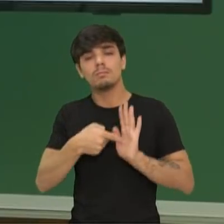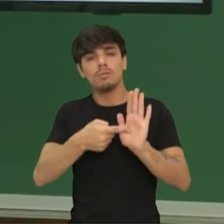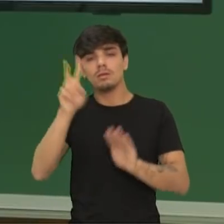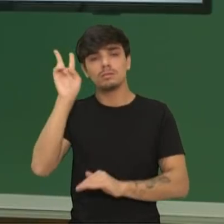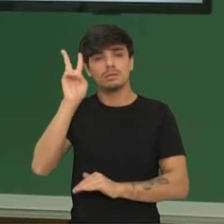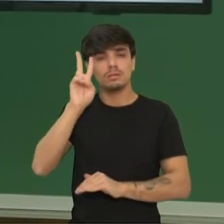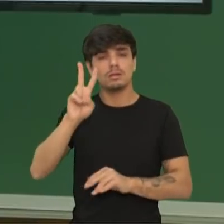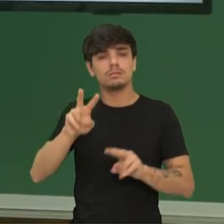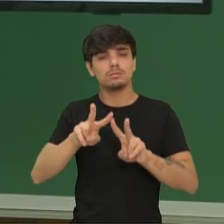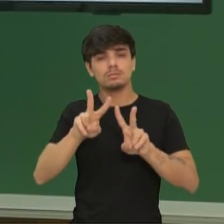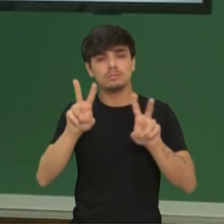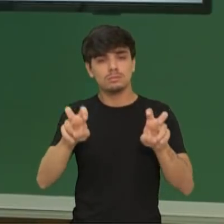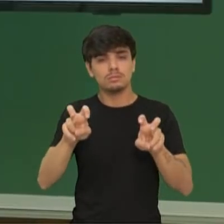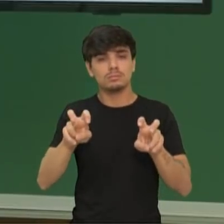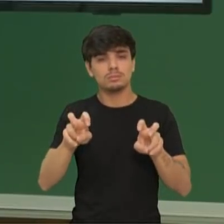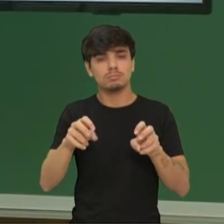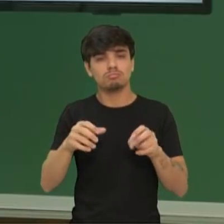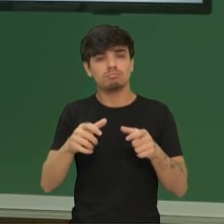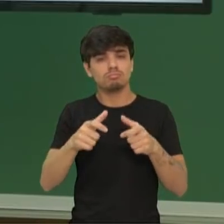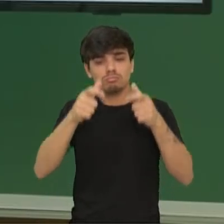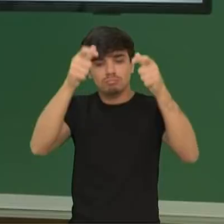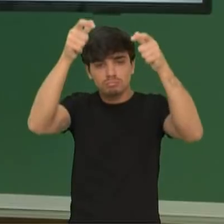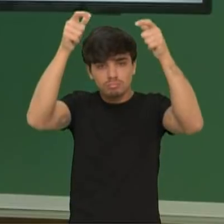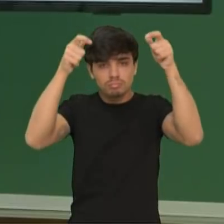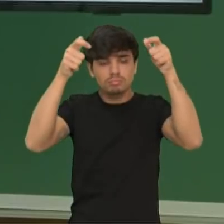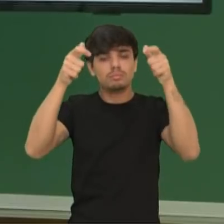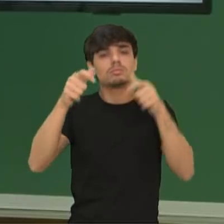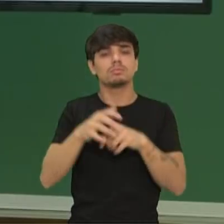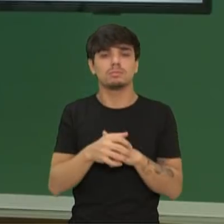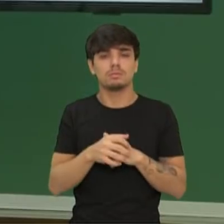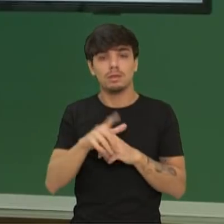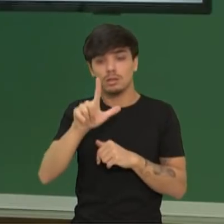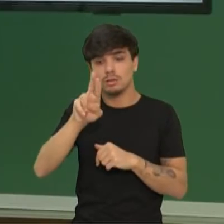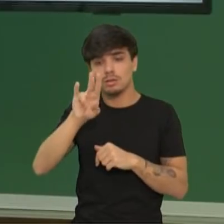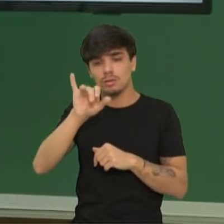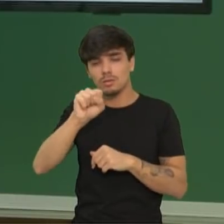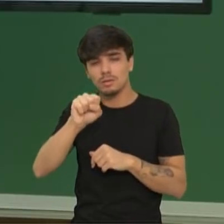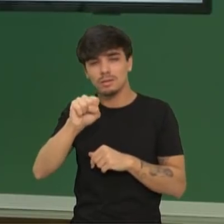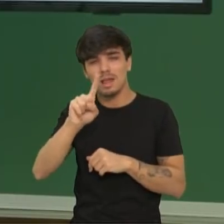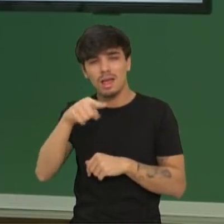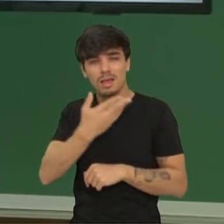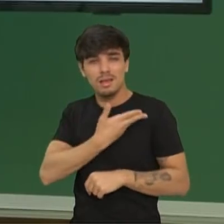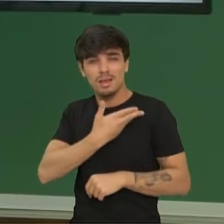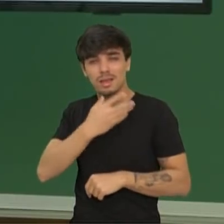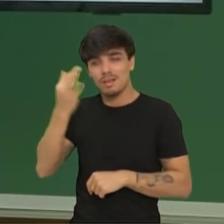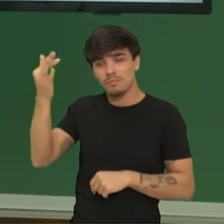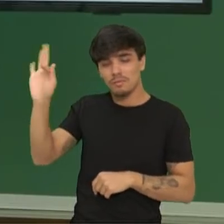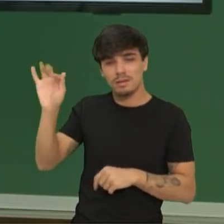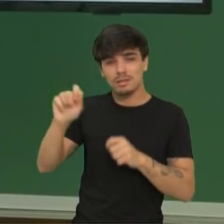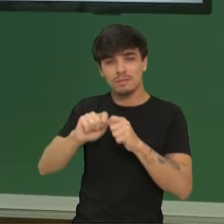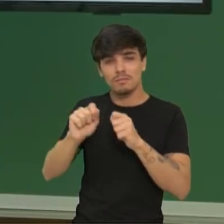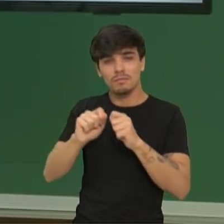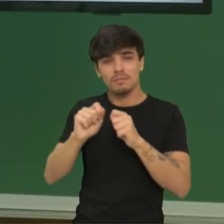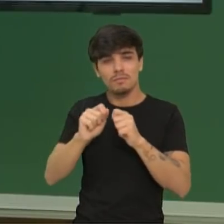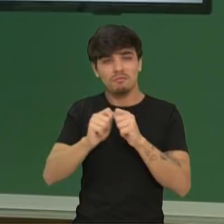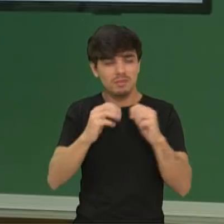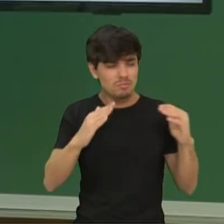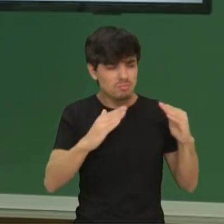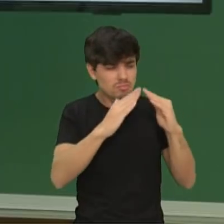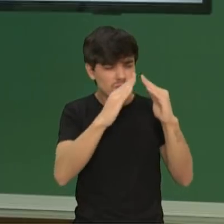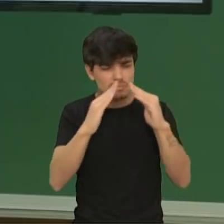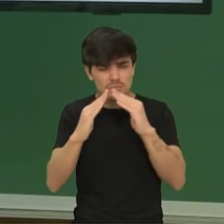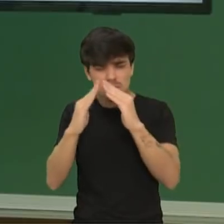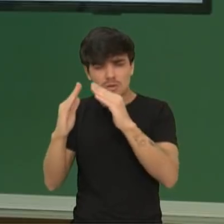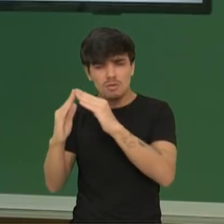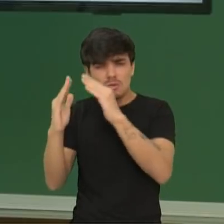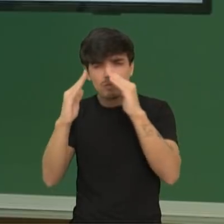da corte de Luís XIV, o nosso amigo rei da França, que construiu o Palácio de Versalhes, lembra?